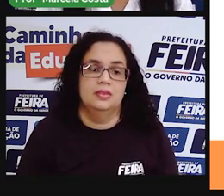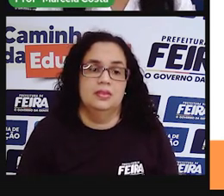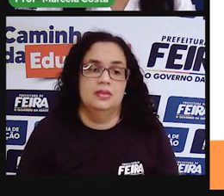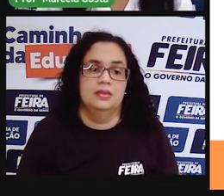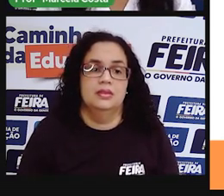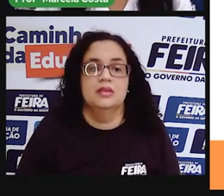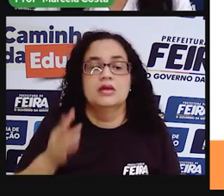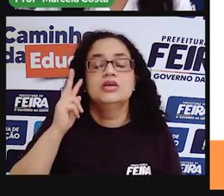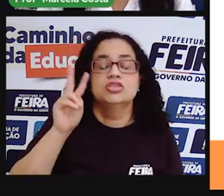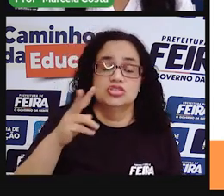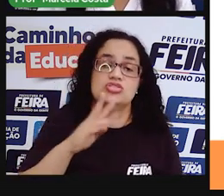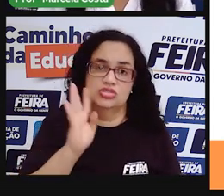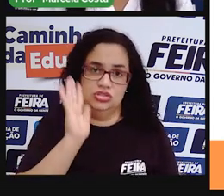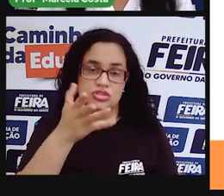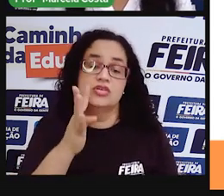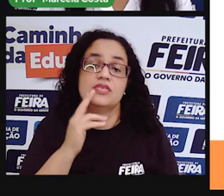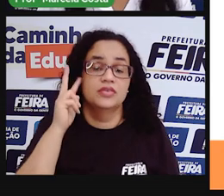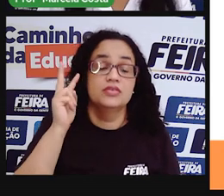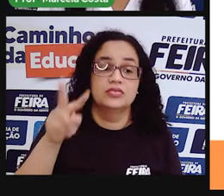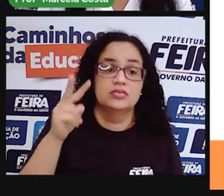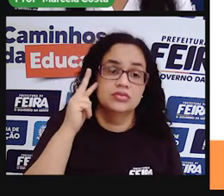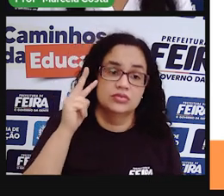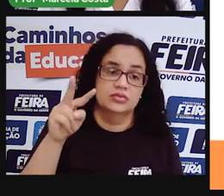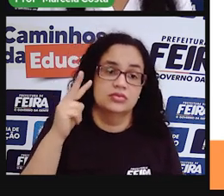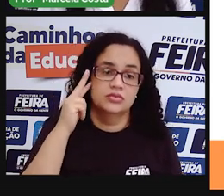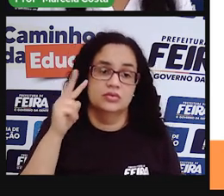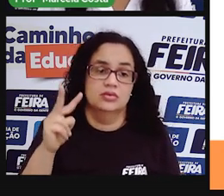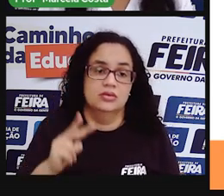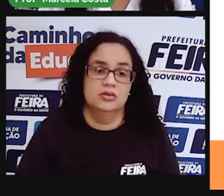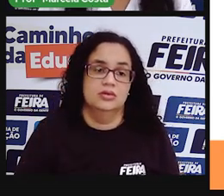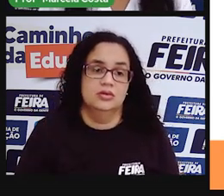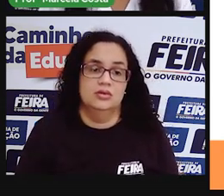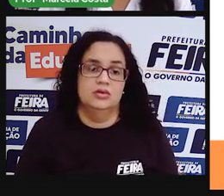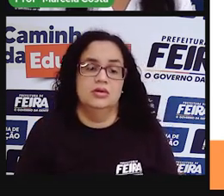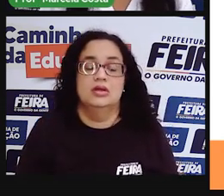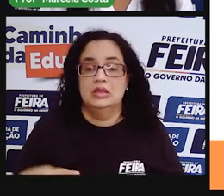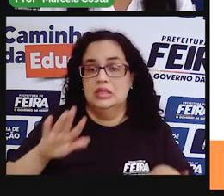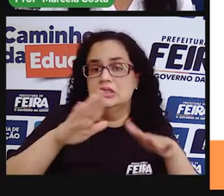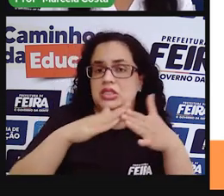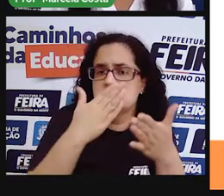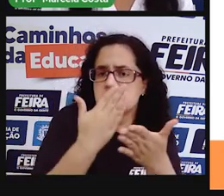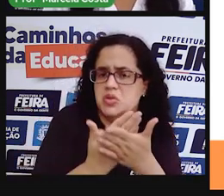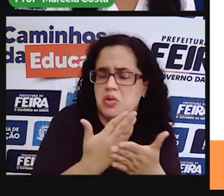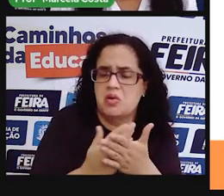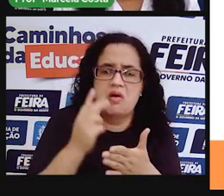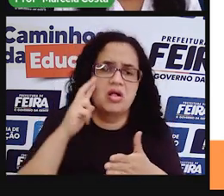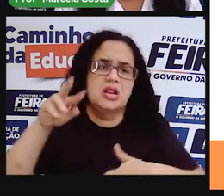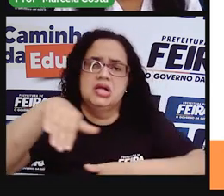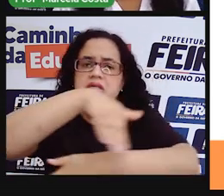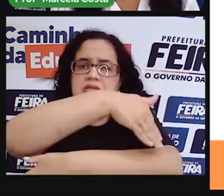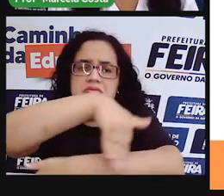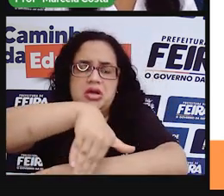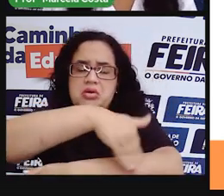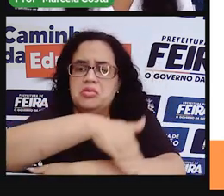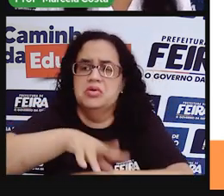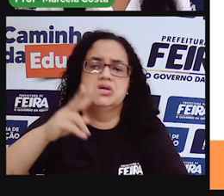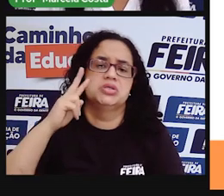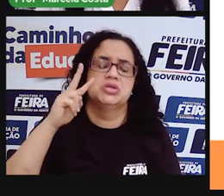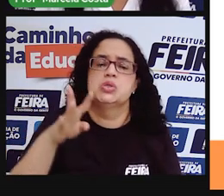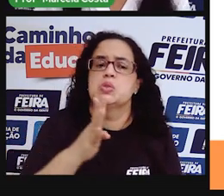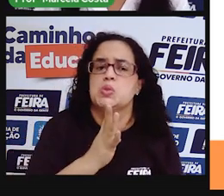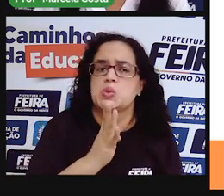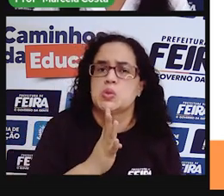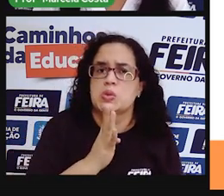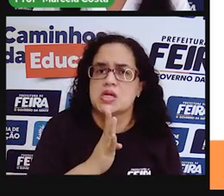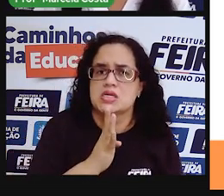Você já deve ter visto na rua, na escola, em outros ambientes,